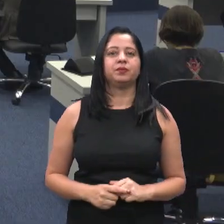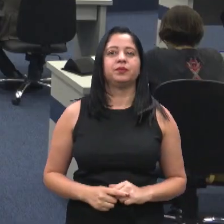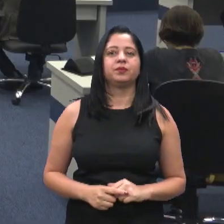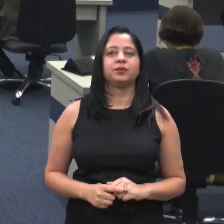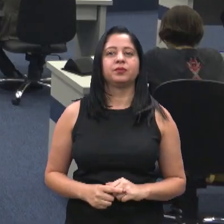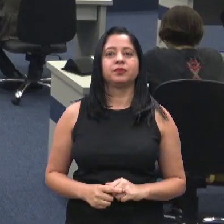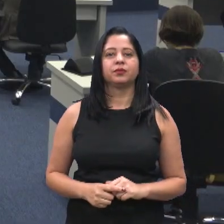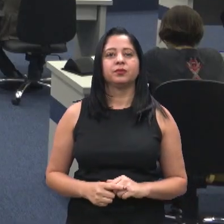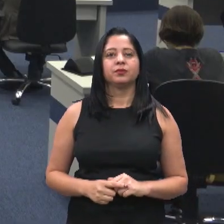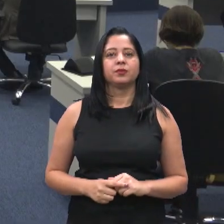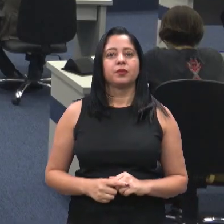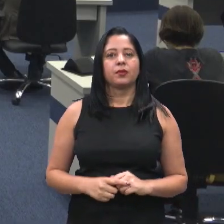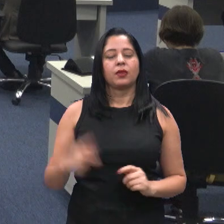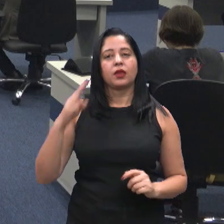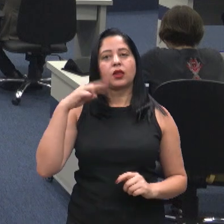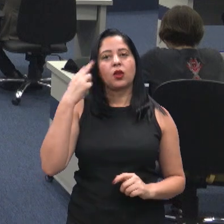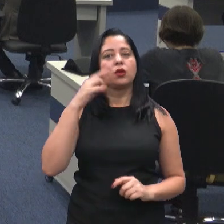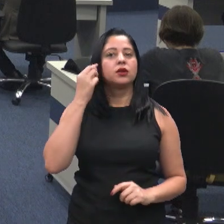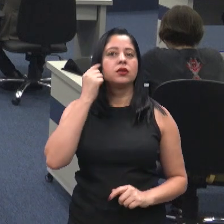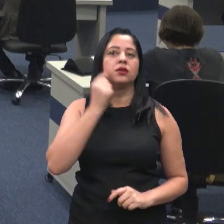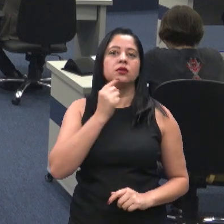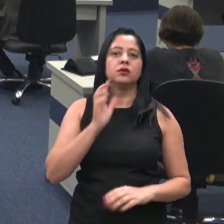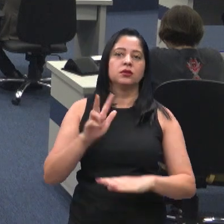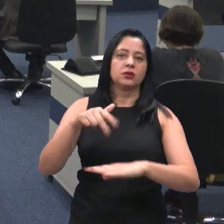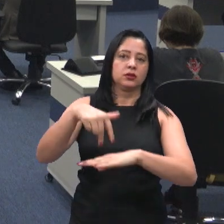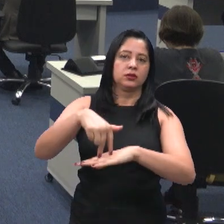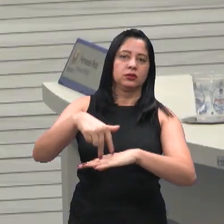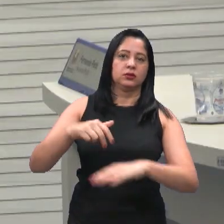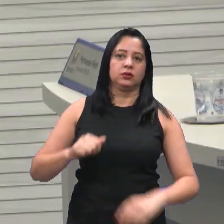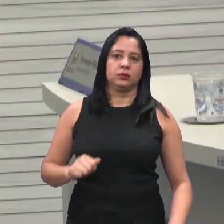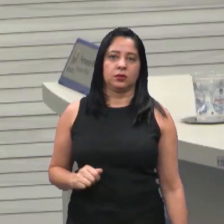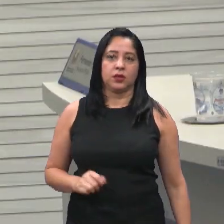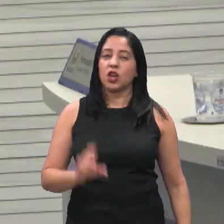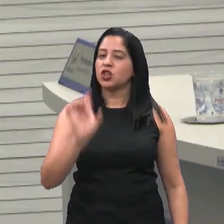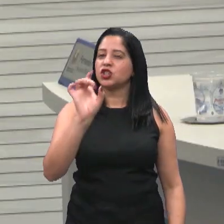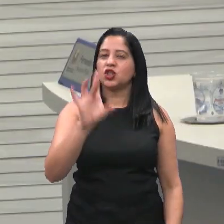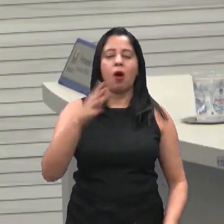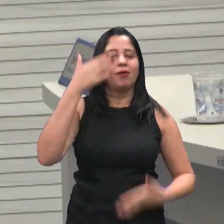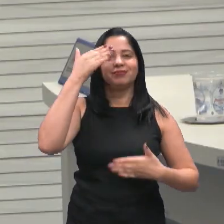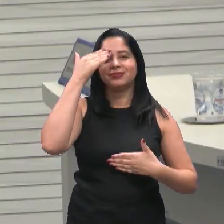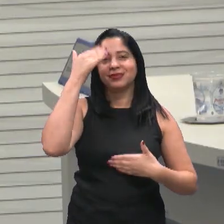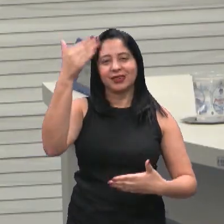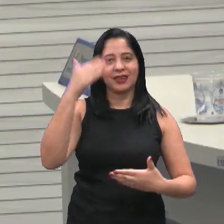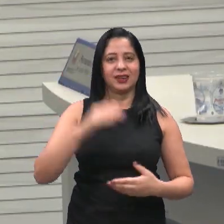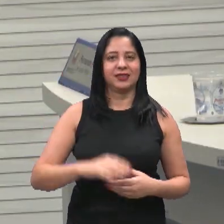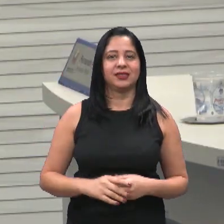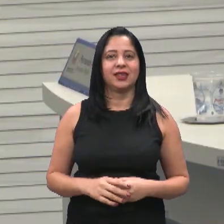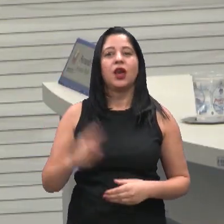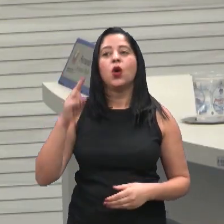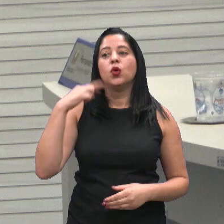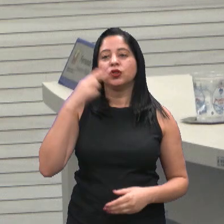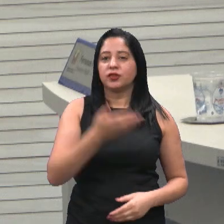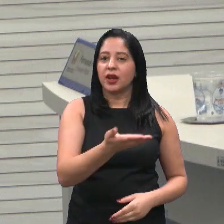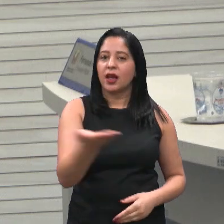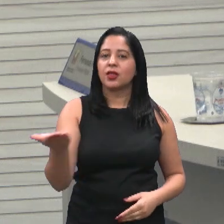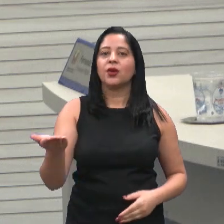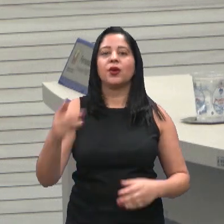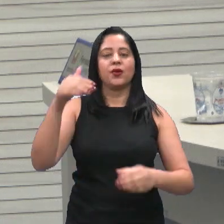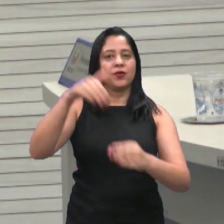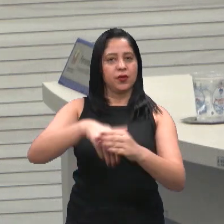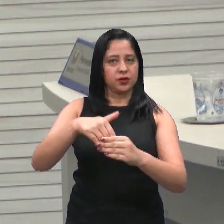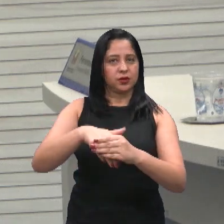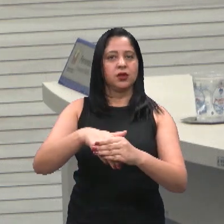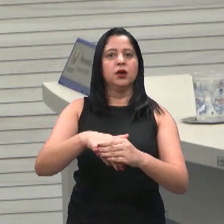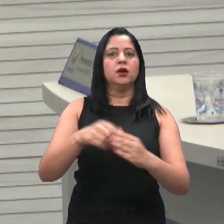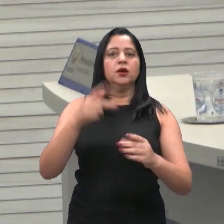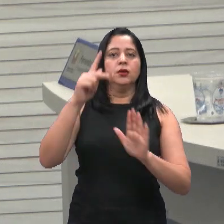Indicativo de votação, vereador Gilson Campos. Só para agradecer aqui, né, aos vereadores que votaram no